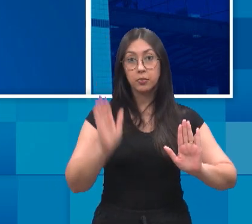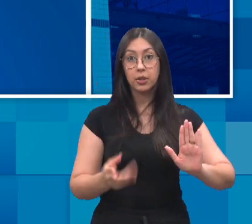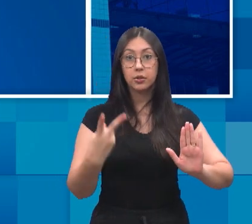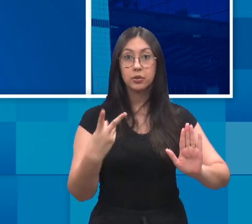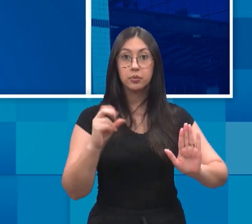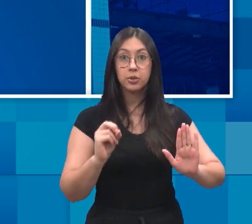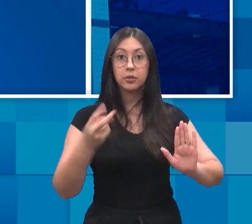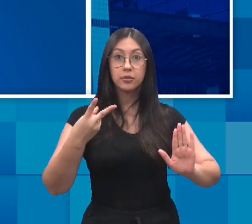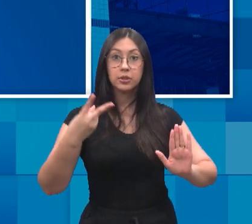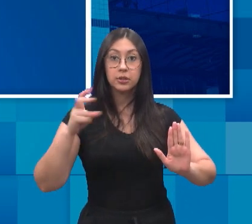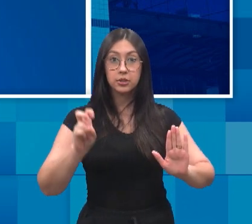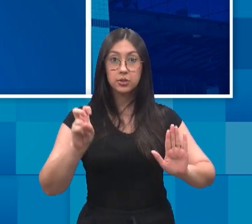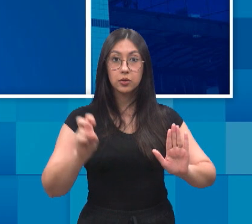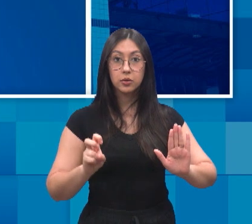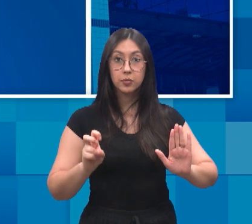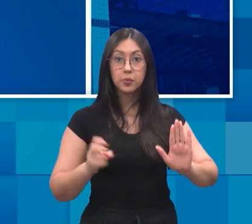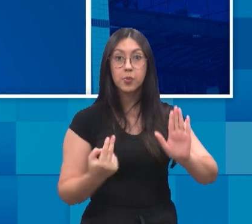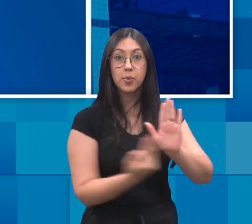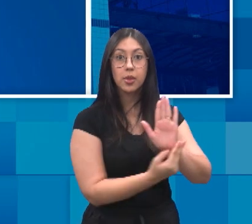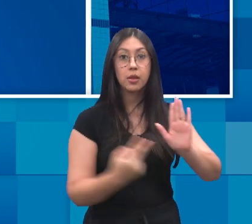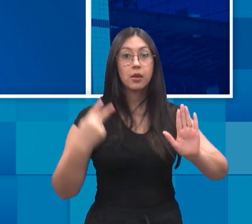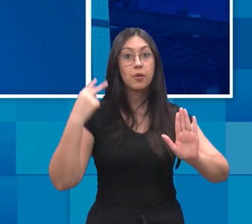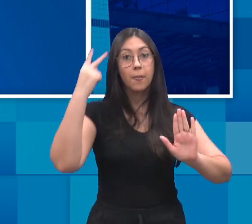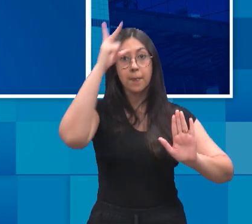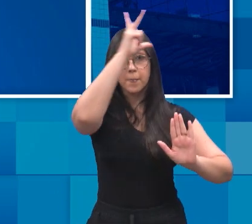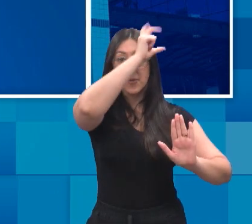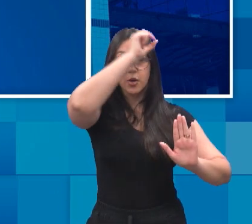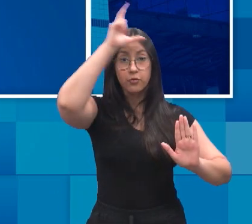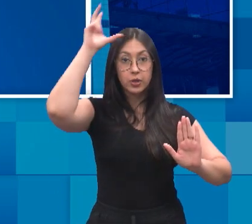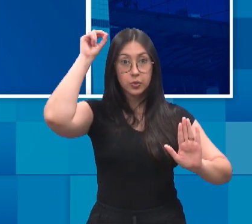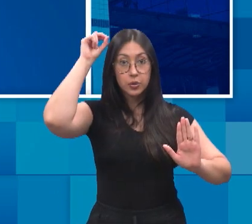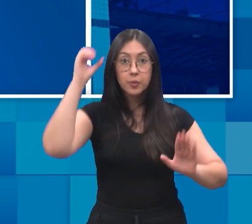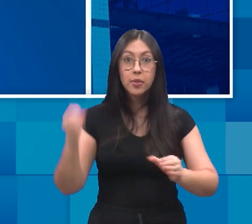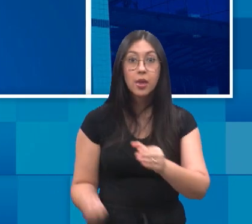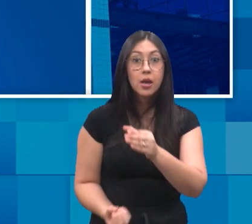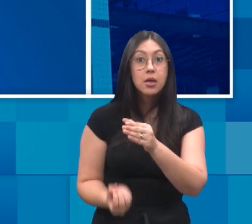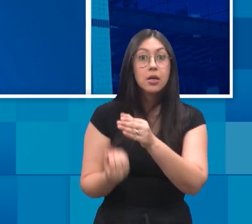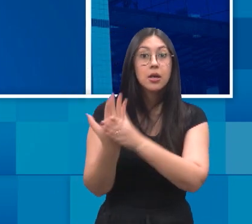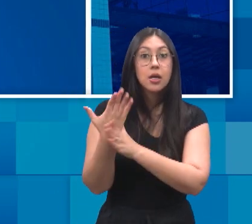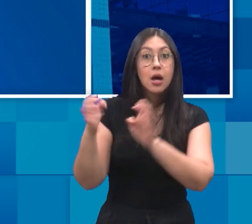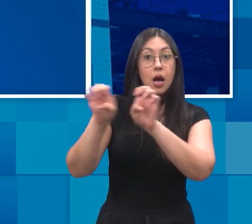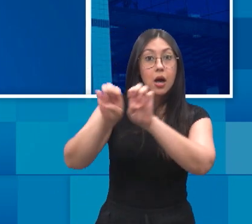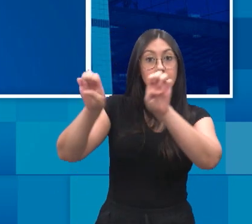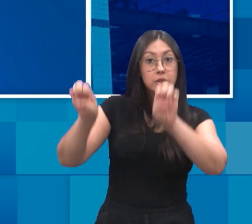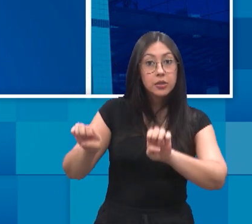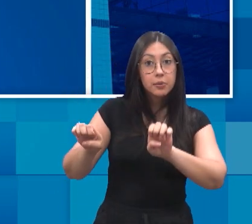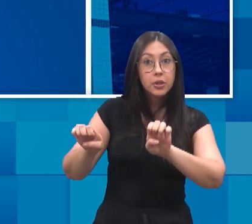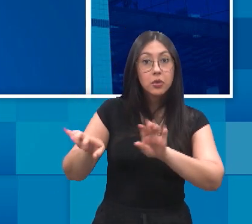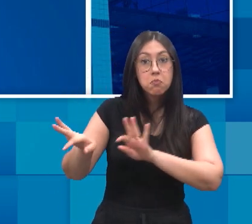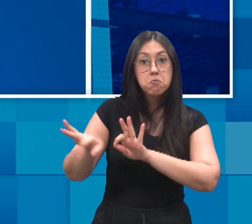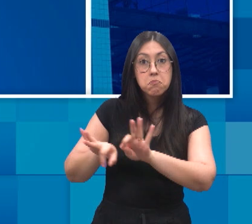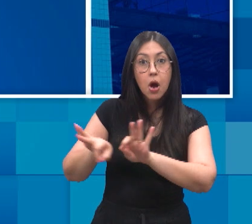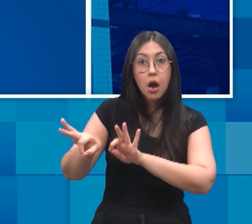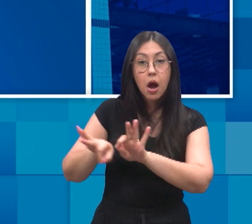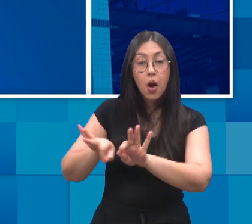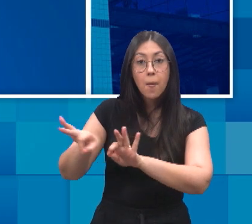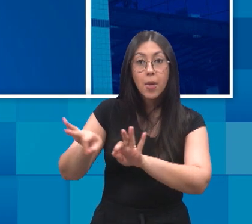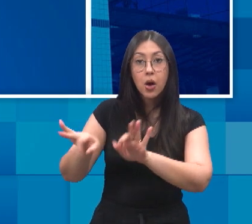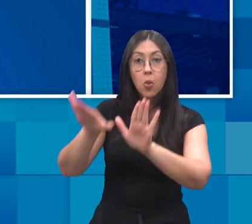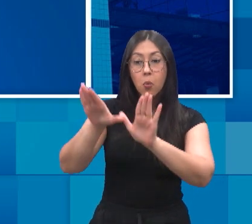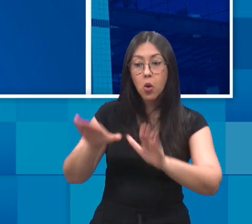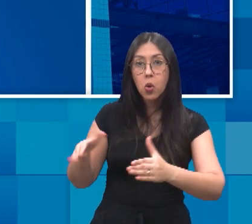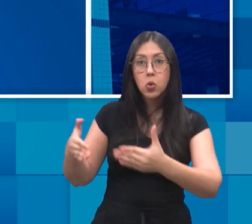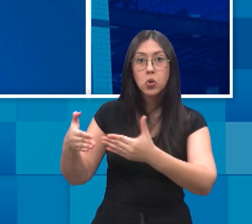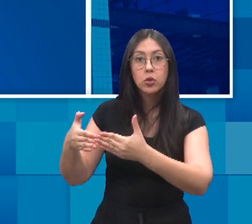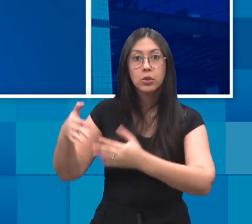95/2025, de autoria do Poder Executivo. Cria e institui a estrutura e o funcionamento da Junta de